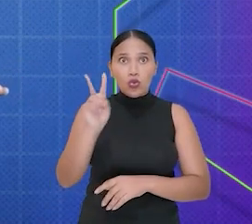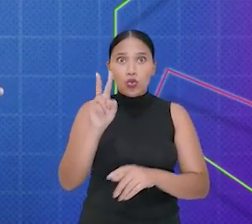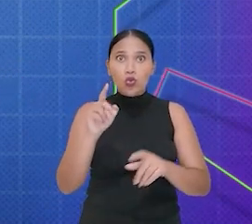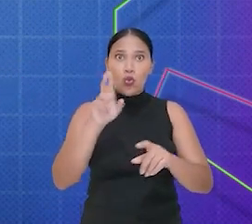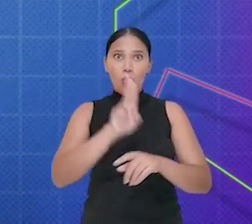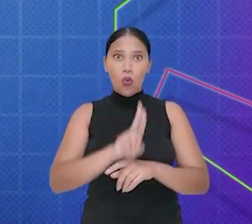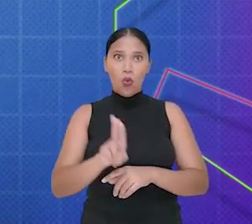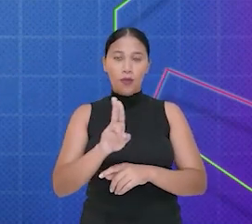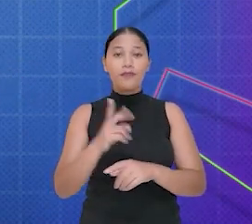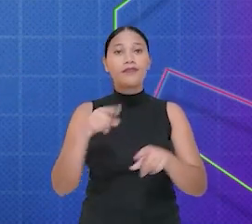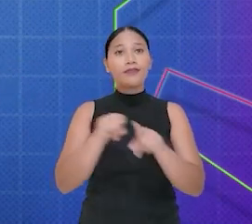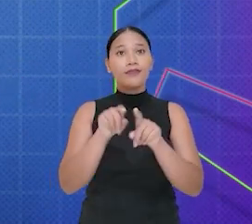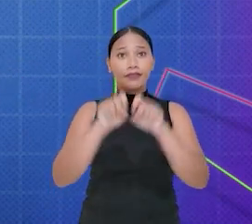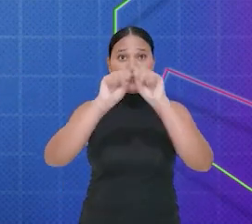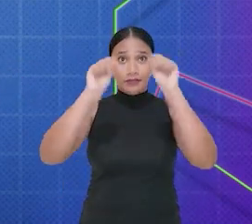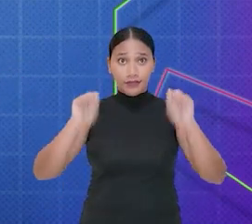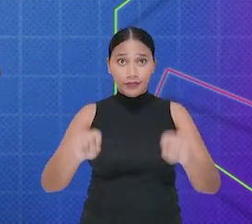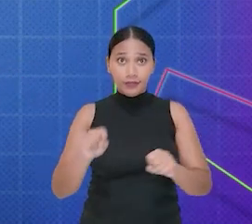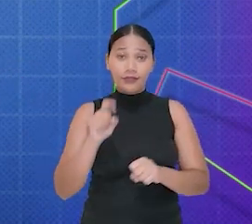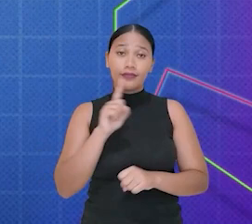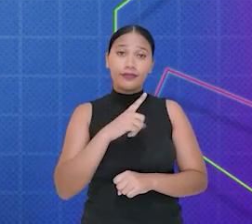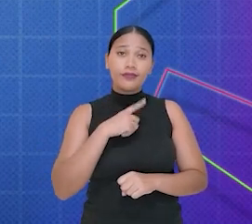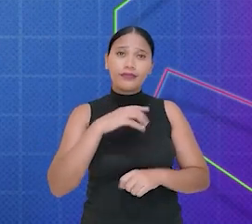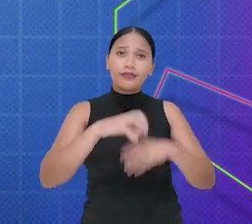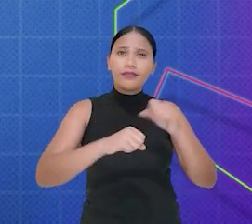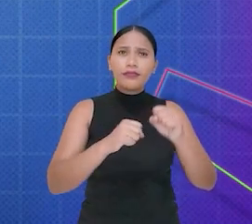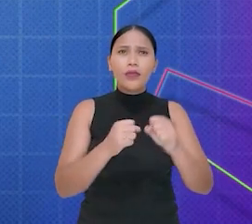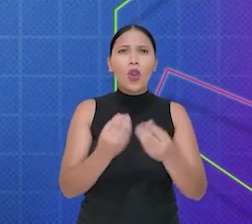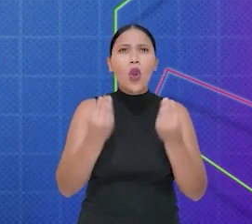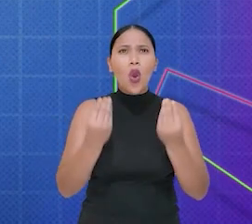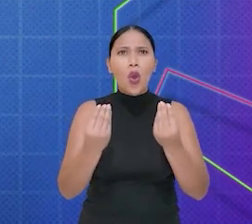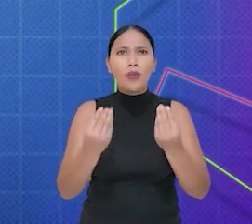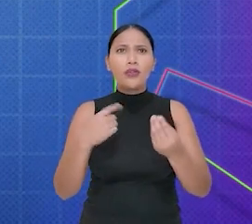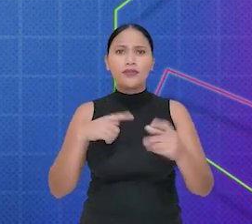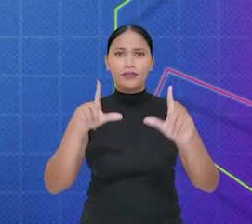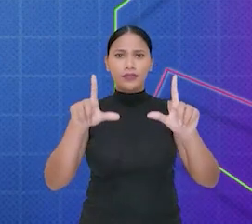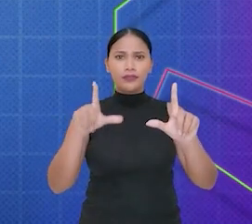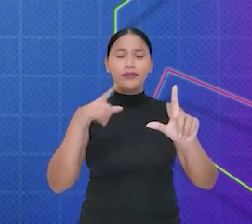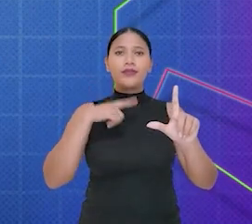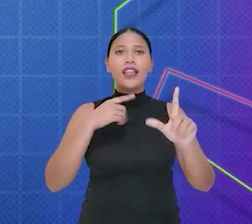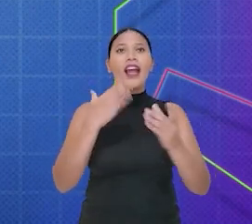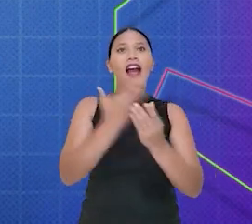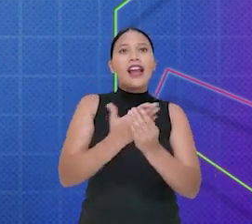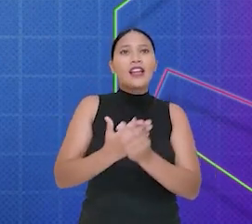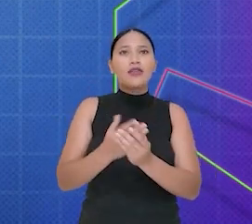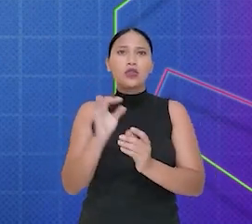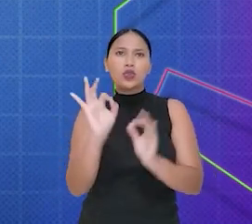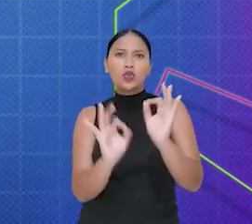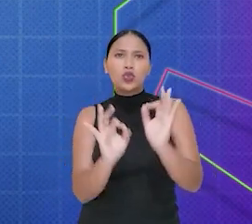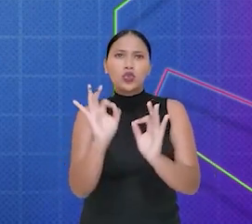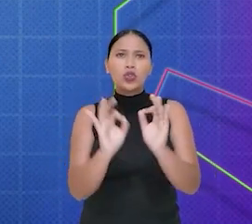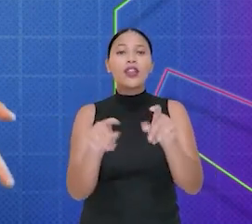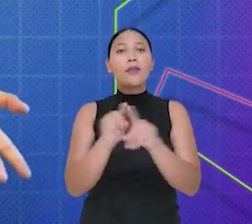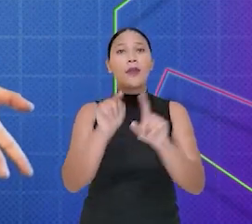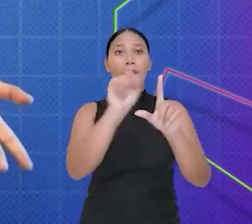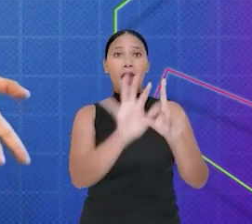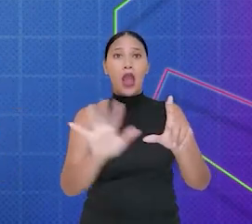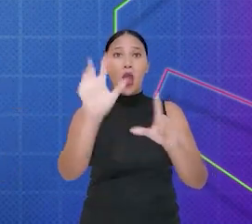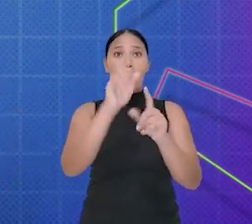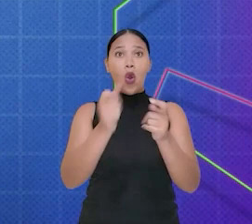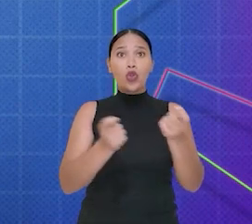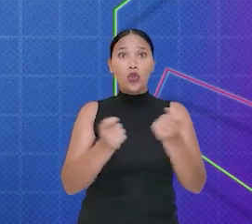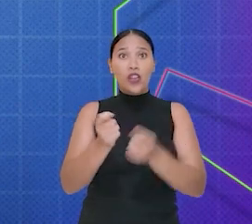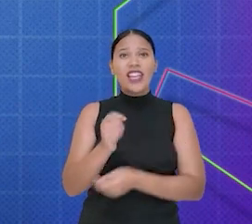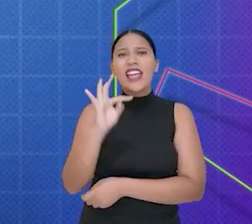usuário. A navegação no sistema operacional Linux pode ser feita através do terminal, gerenciador de arquivos e painel de